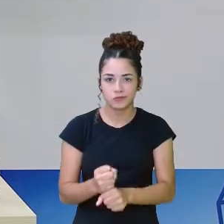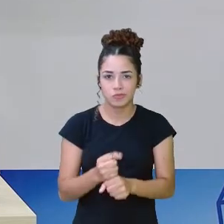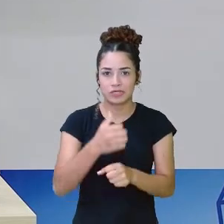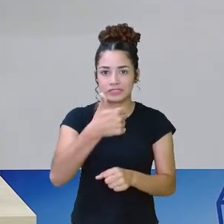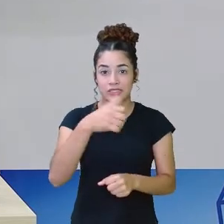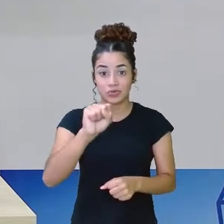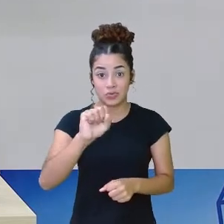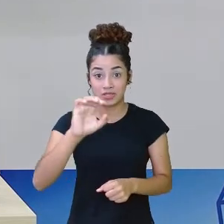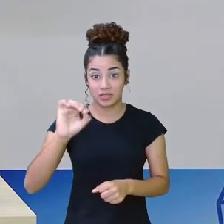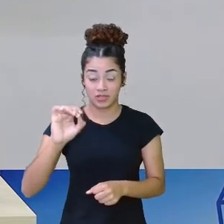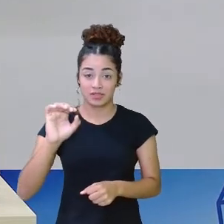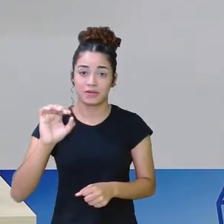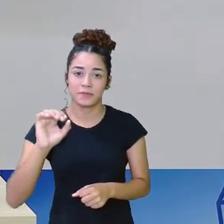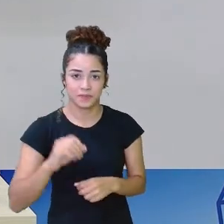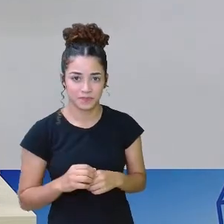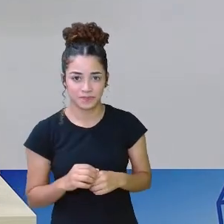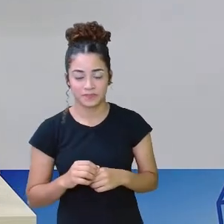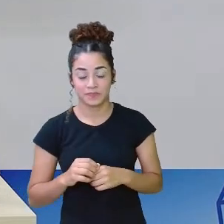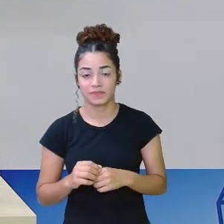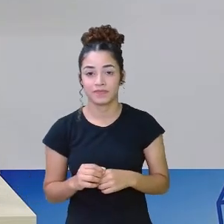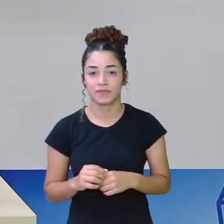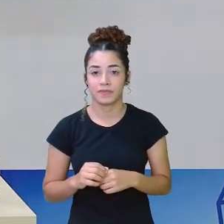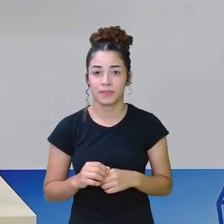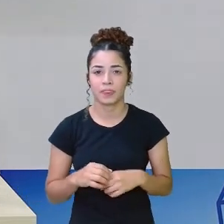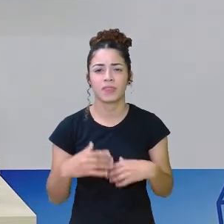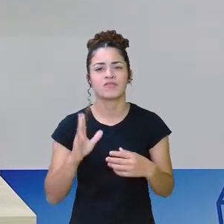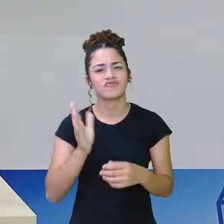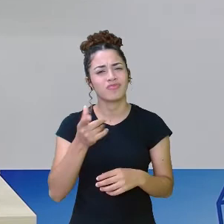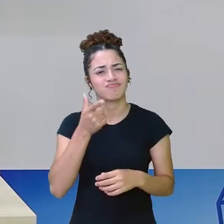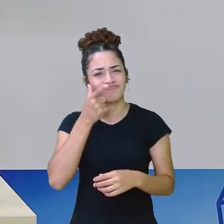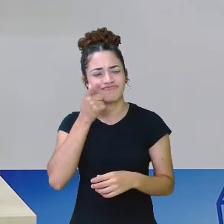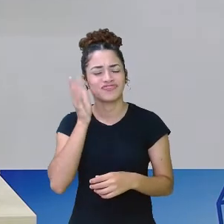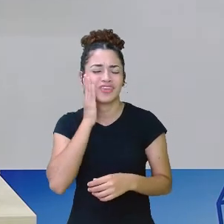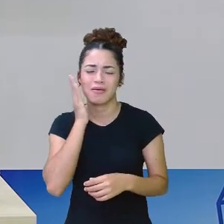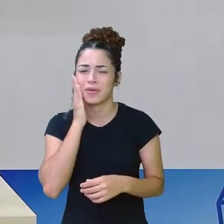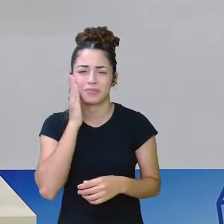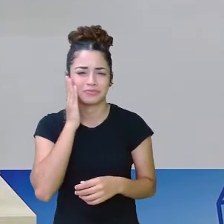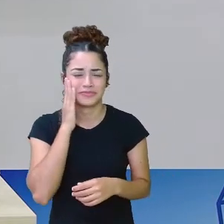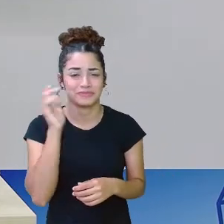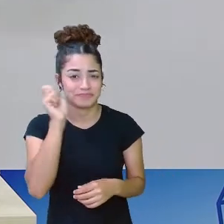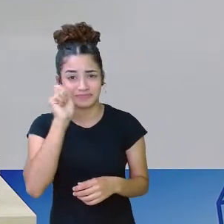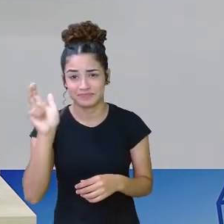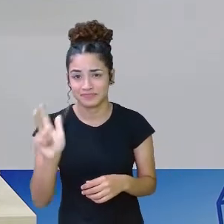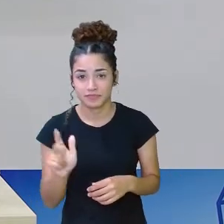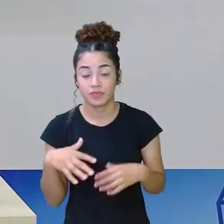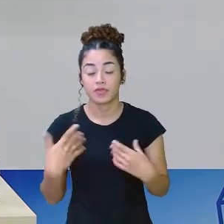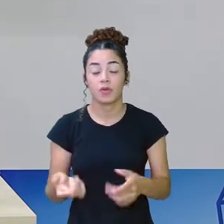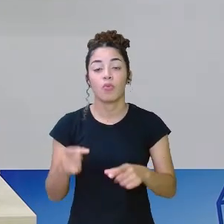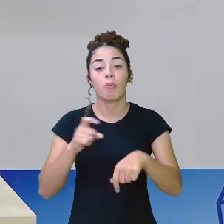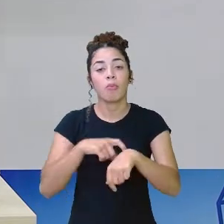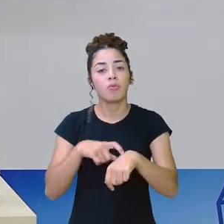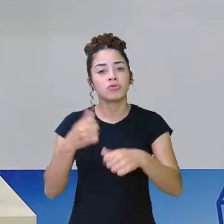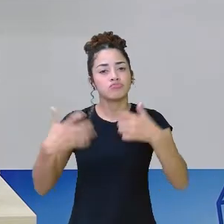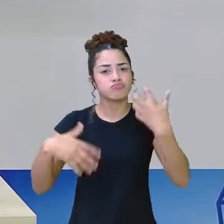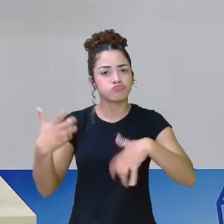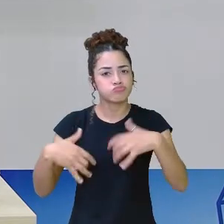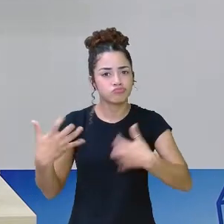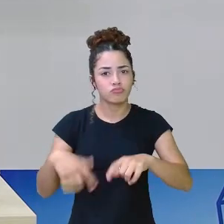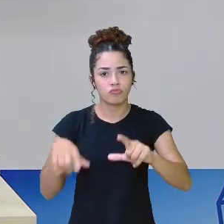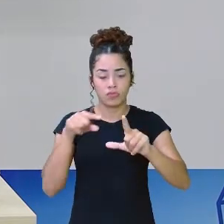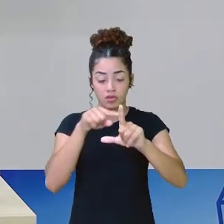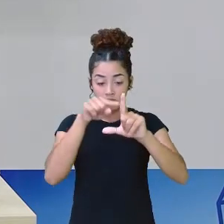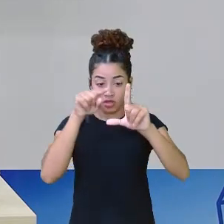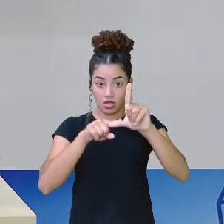graus, beleza? Vocês já estão muito espertos em relação a isso. Quando eu falo de ângulos retos, eu falo dos meus quadriláteros.